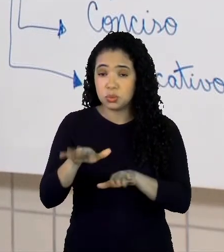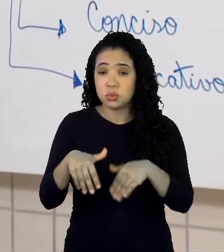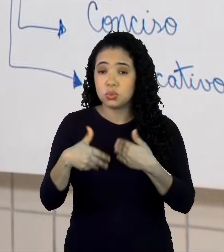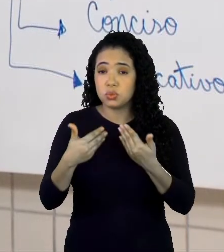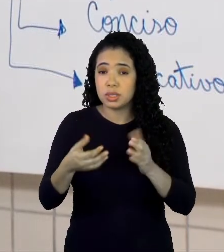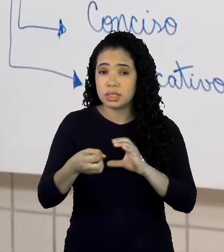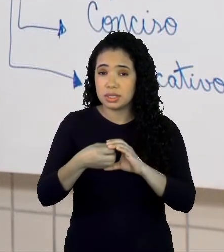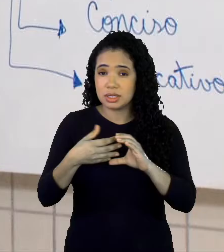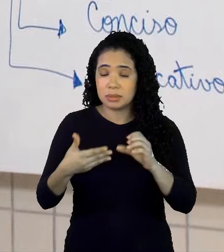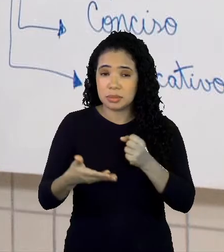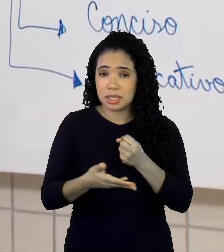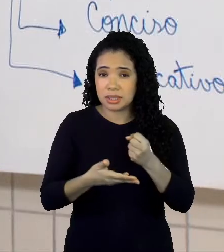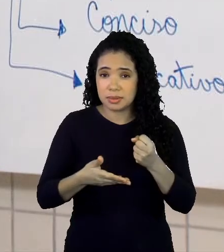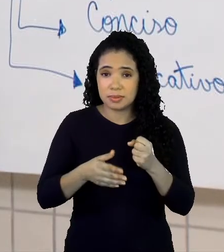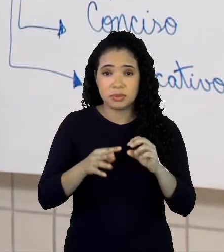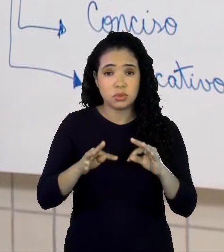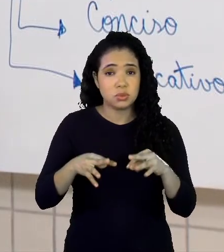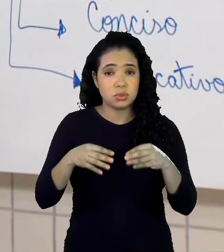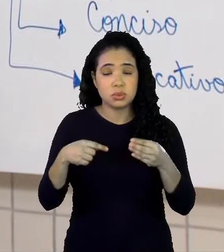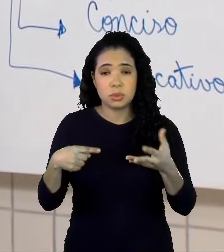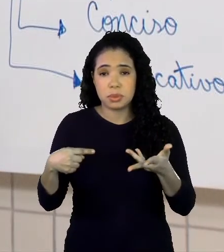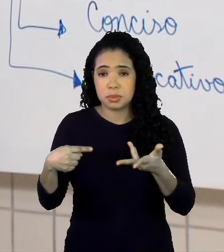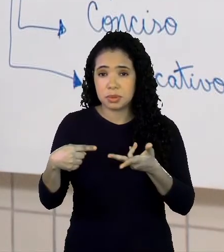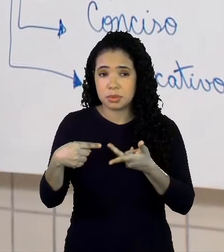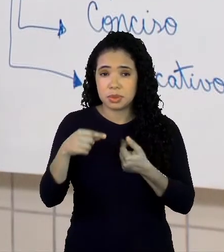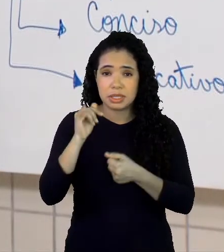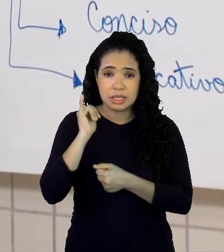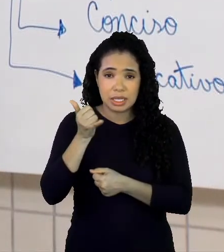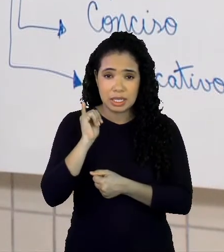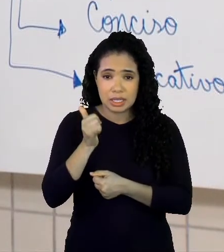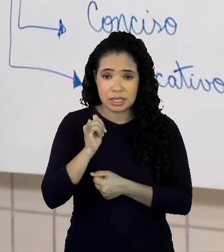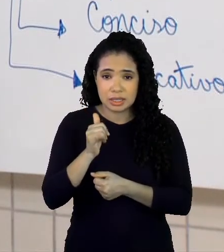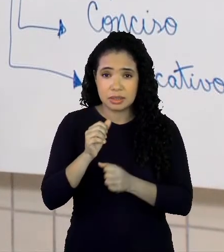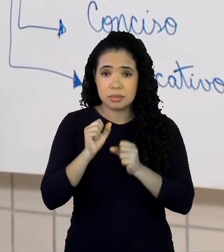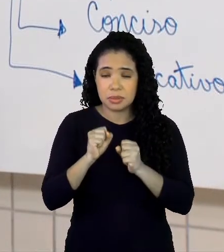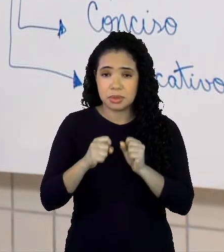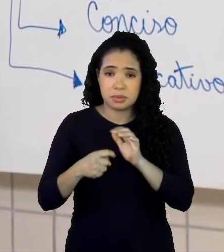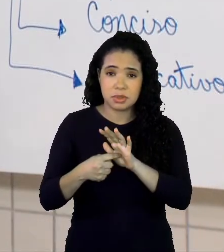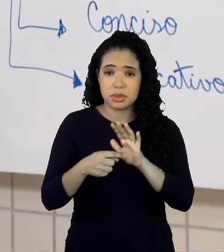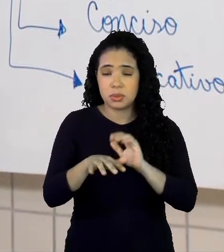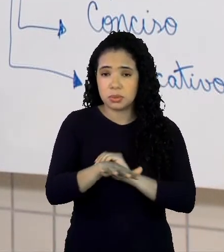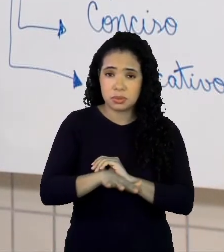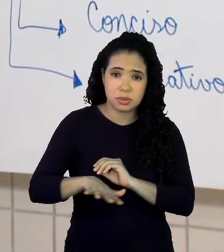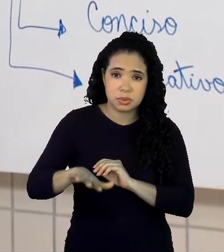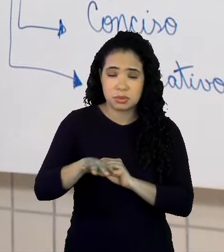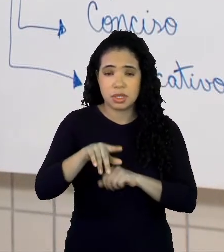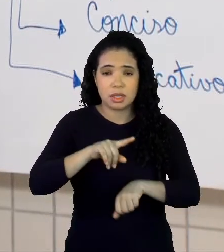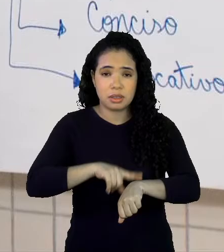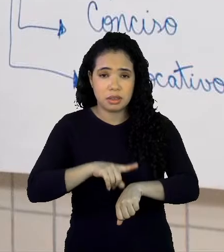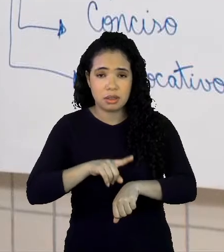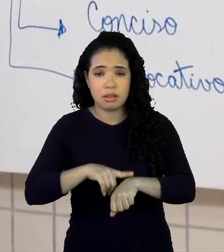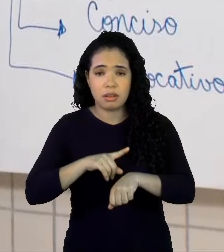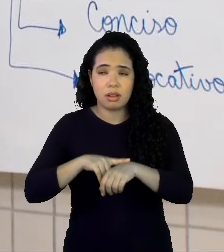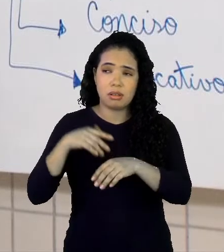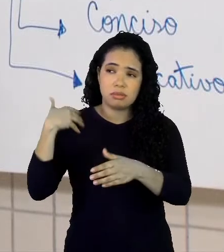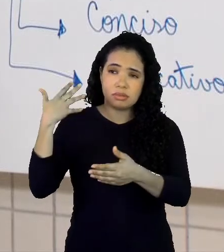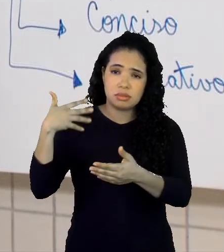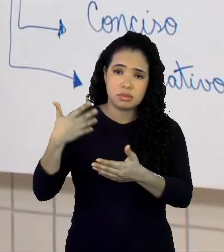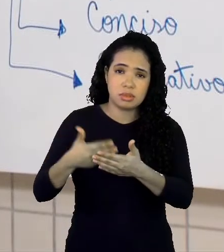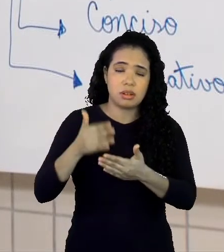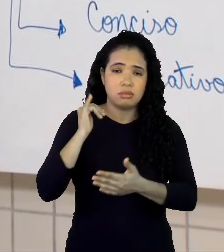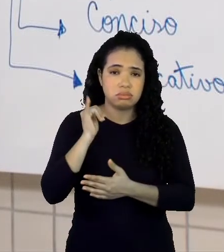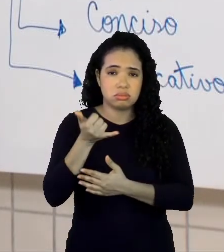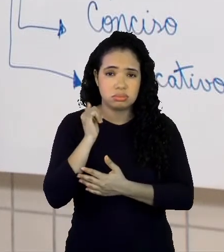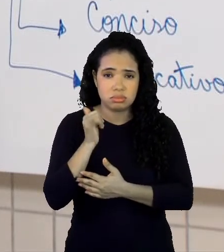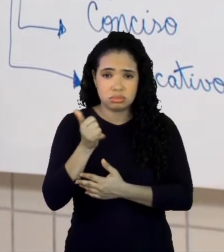conto? Todos aqueles elementos da narrativa. Ele pode apresentar o espaço, o tempo, as personagens, o